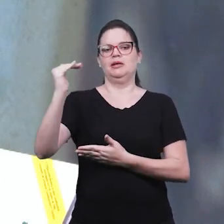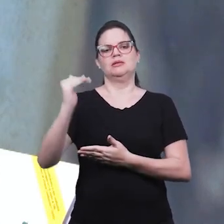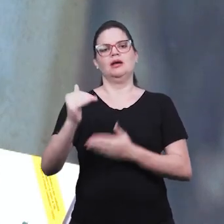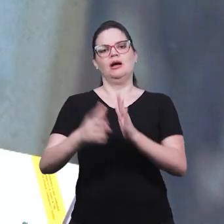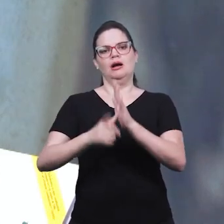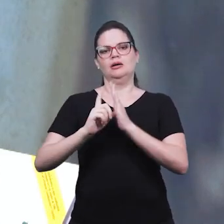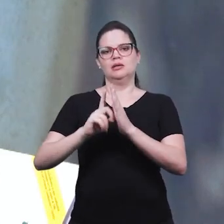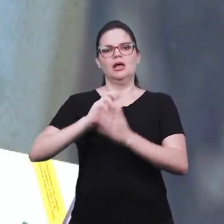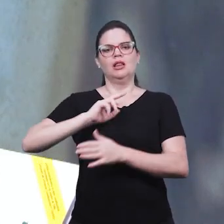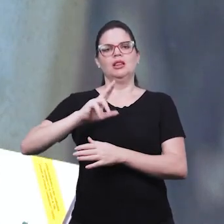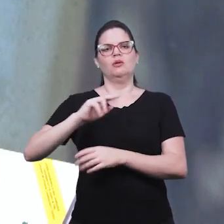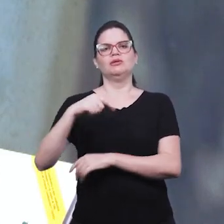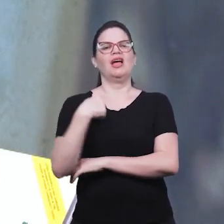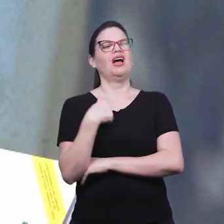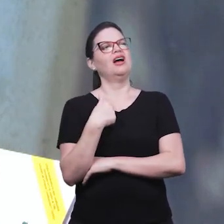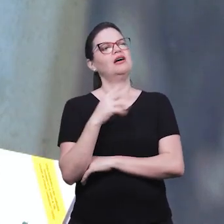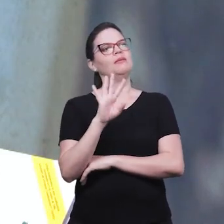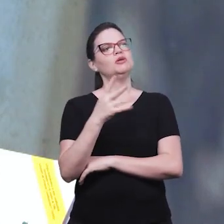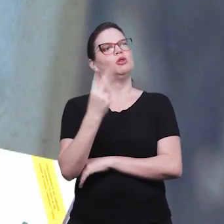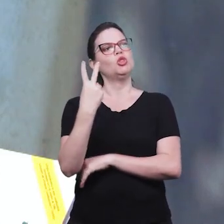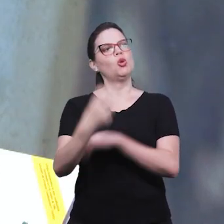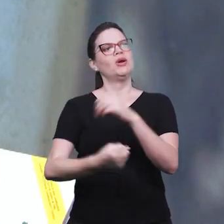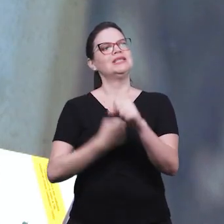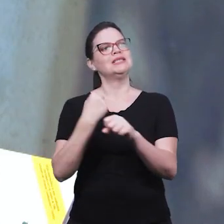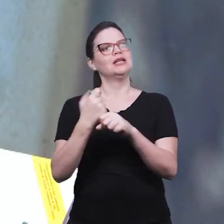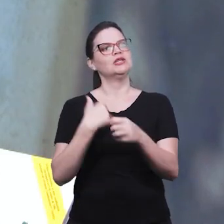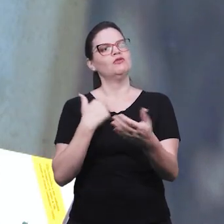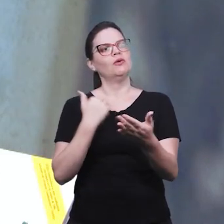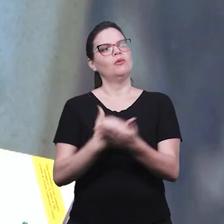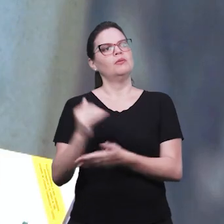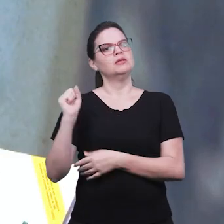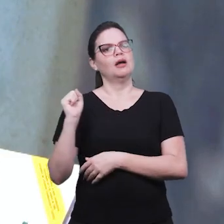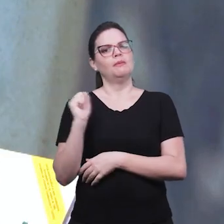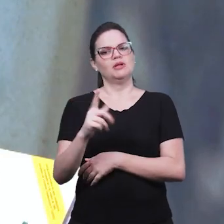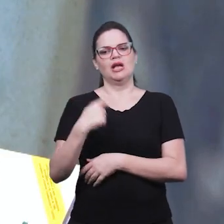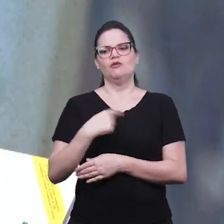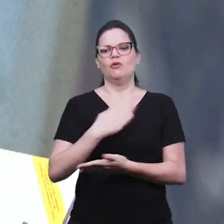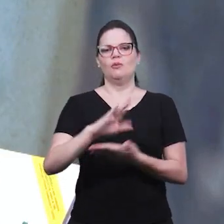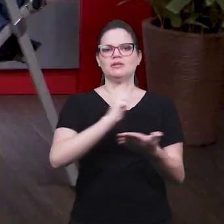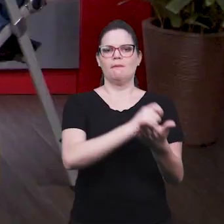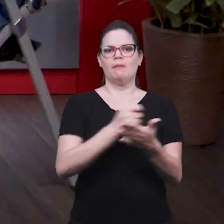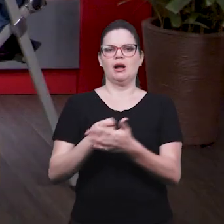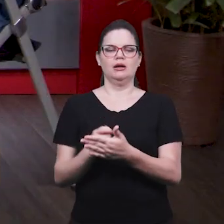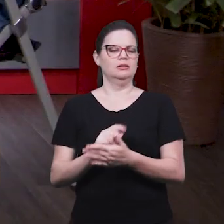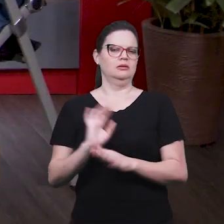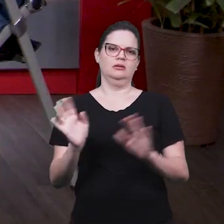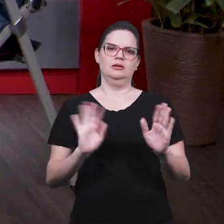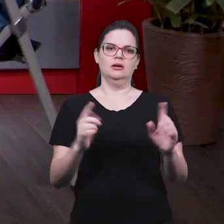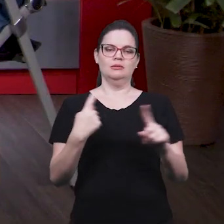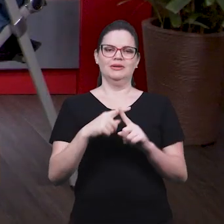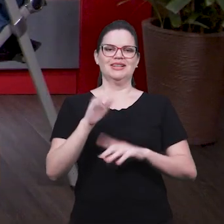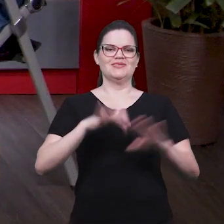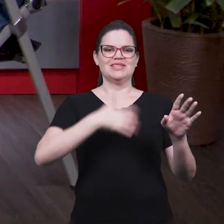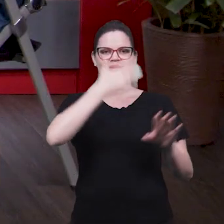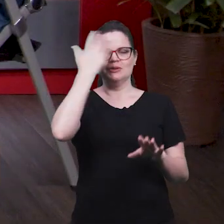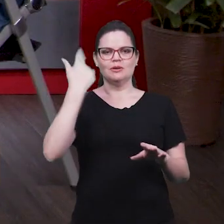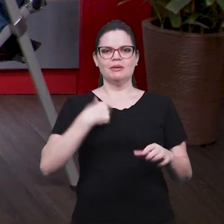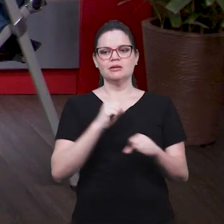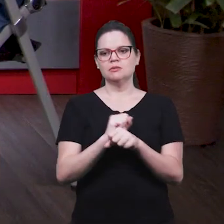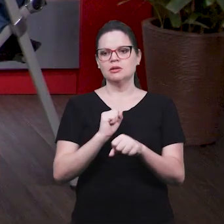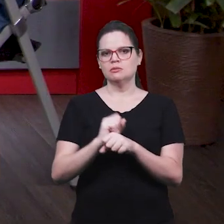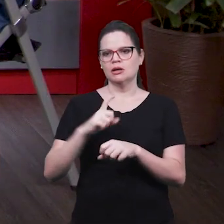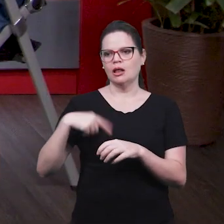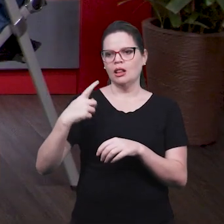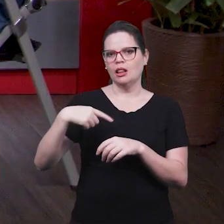quanto antes. Não é deixar para procurar faltando, vou faltar 2 anos para me aposentar. Já muitas pessoas costumam deixar sempre a última hora,